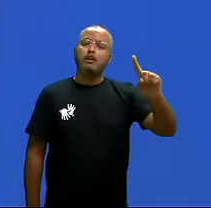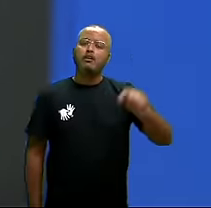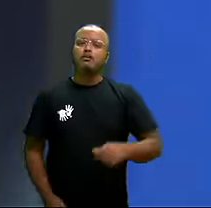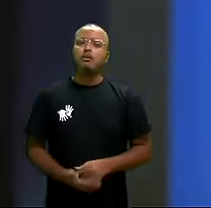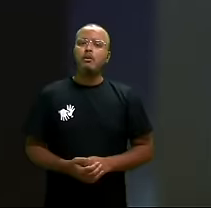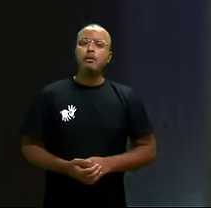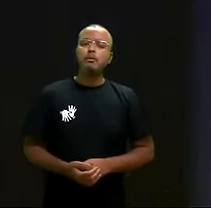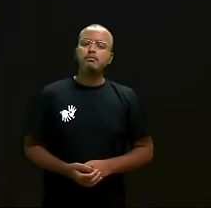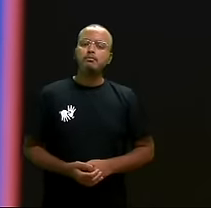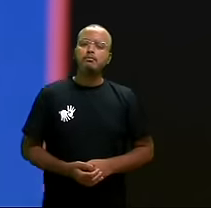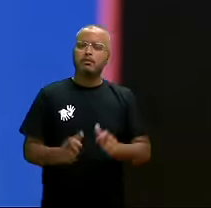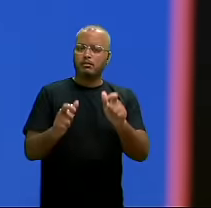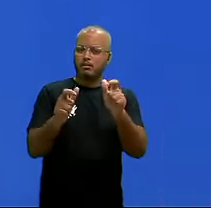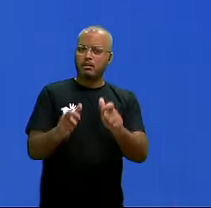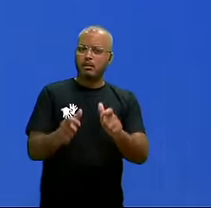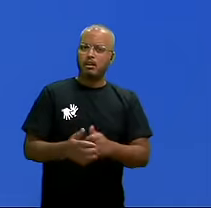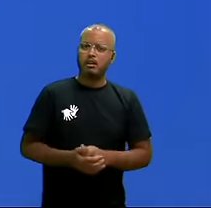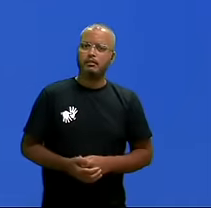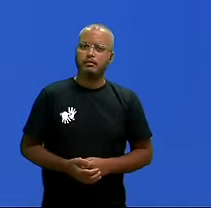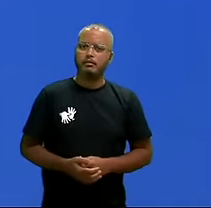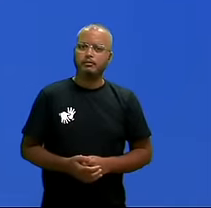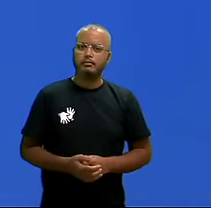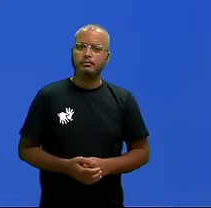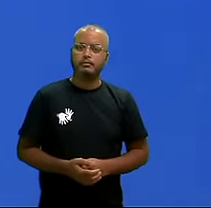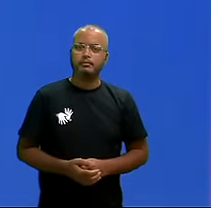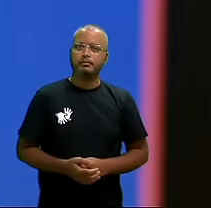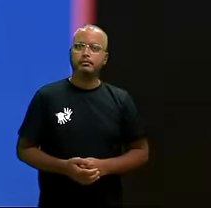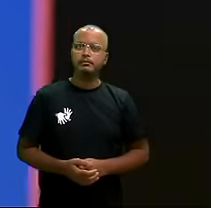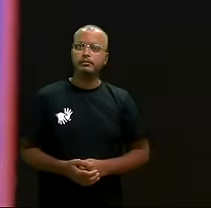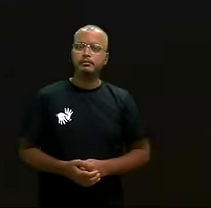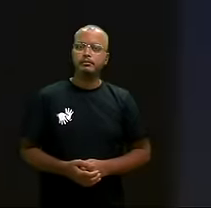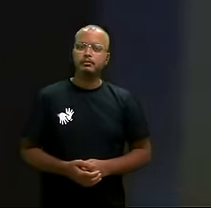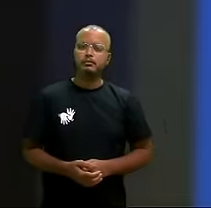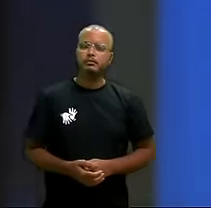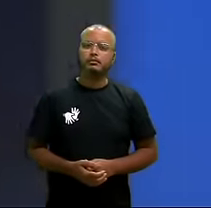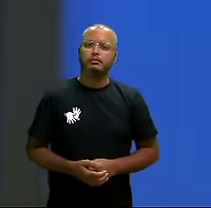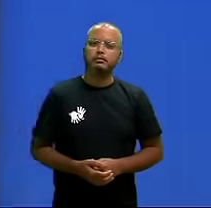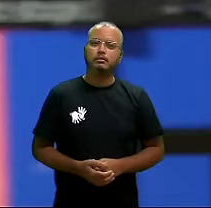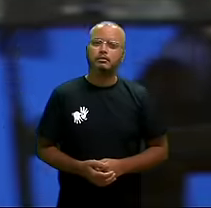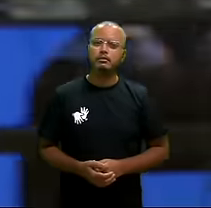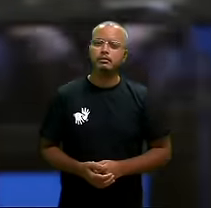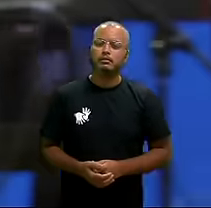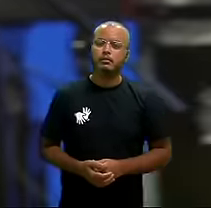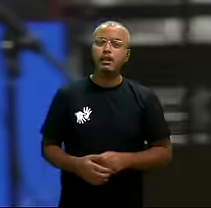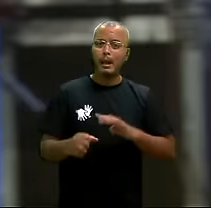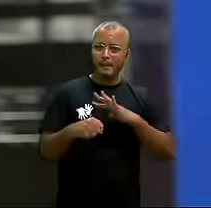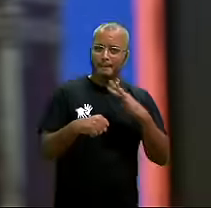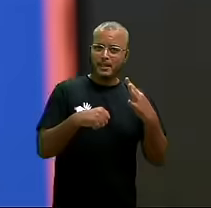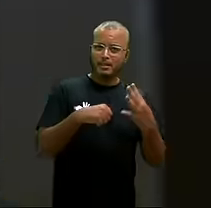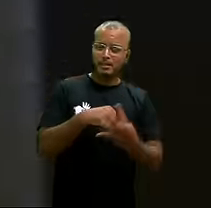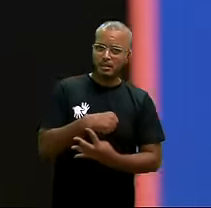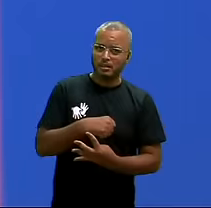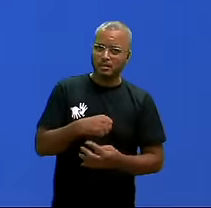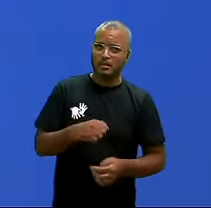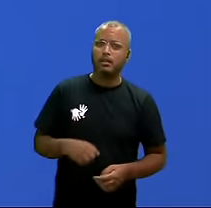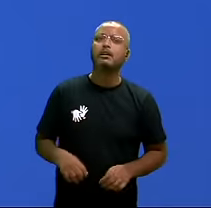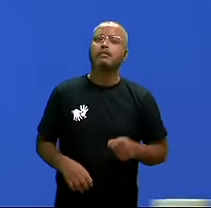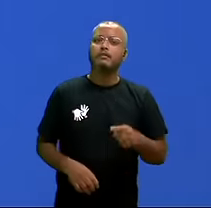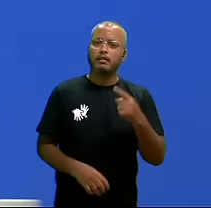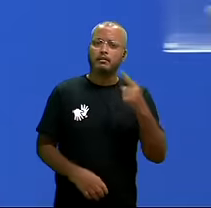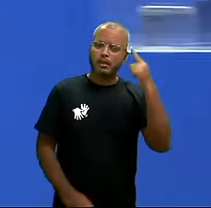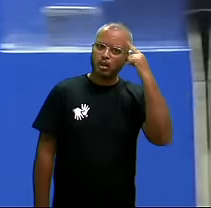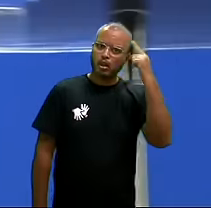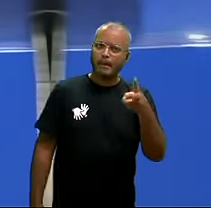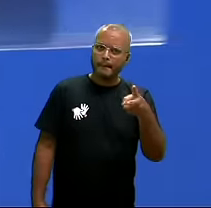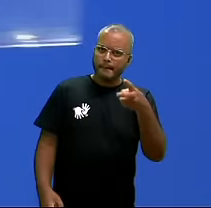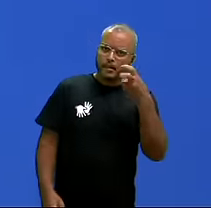fazenda. Só tem o dia de hoje pra... A praga, essa porcaria dessa pandemia veio para sacudir a gente e dizer: tem que